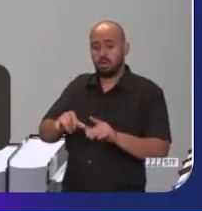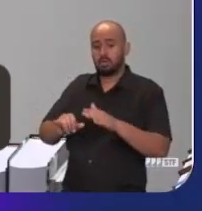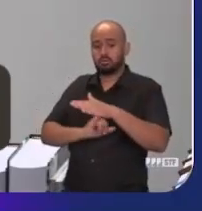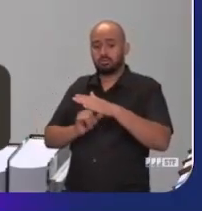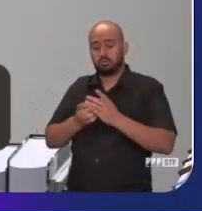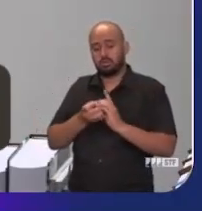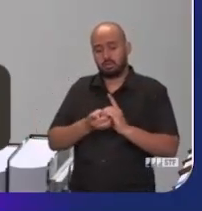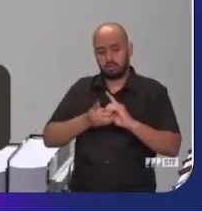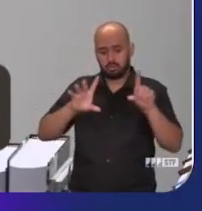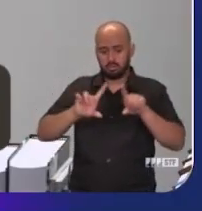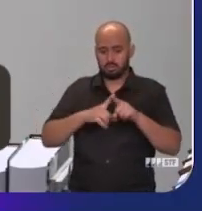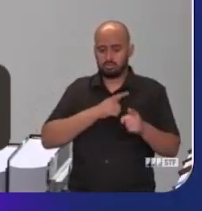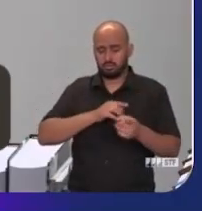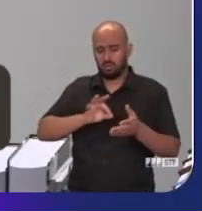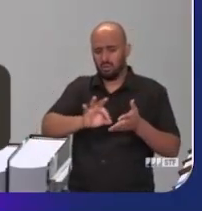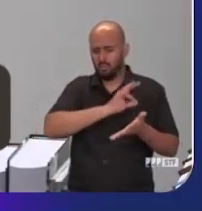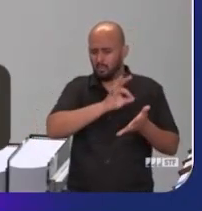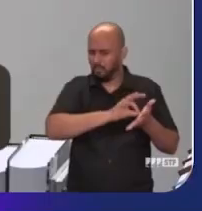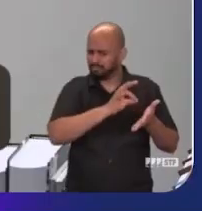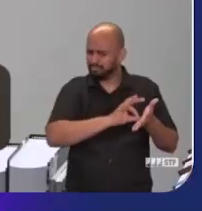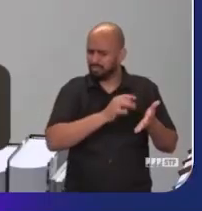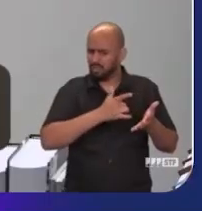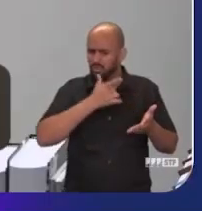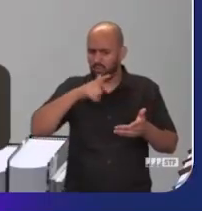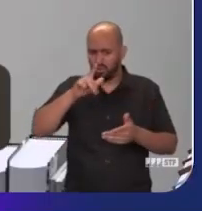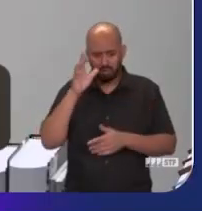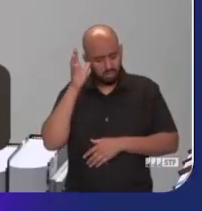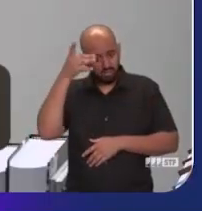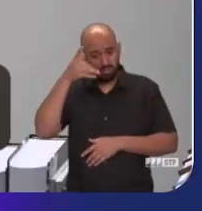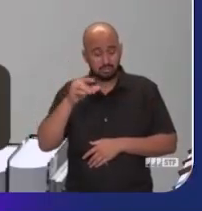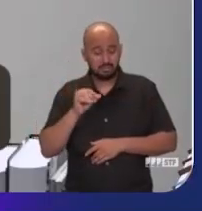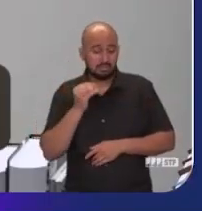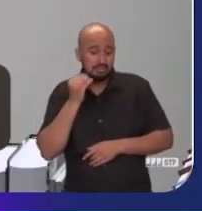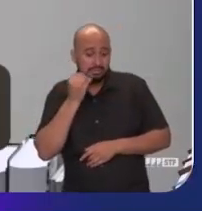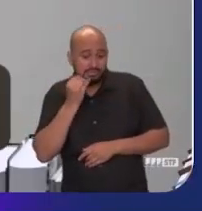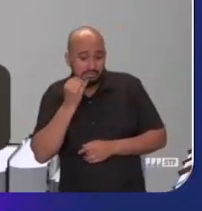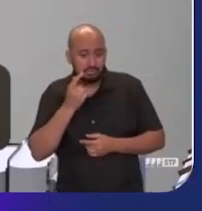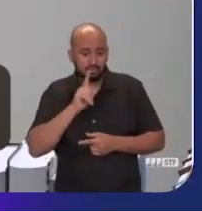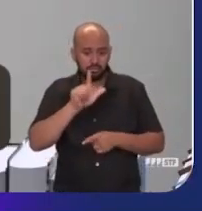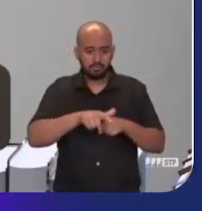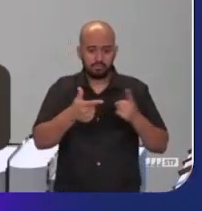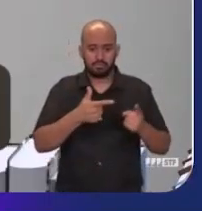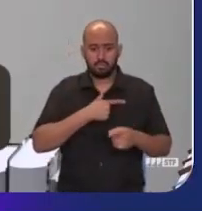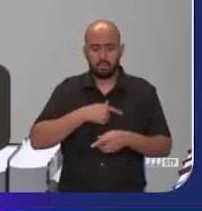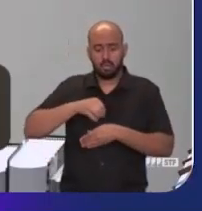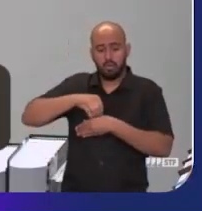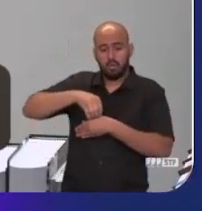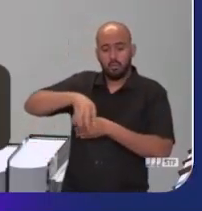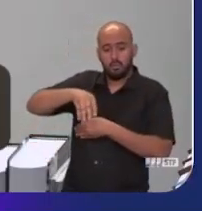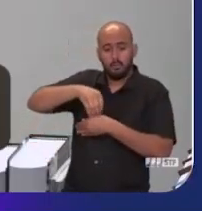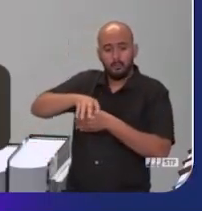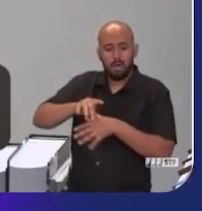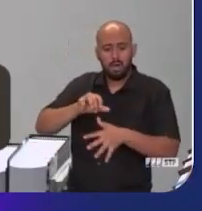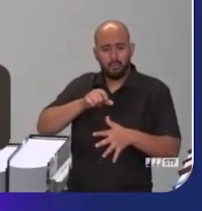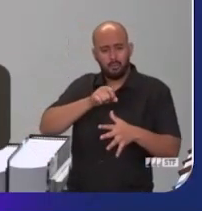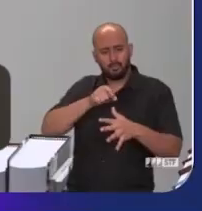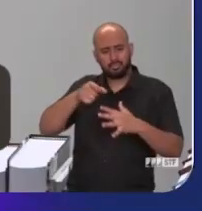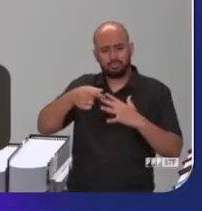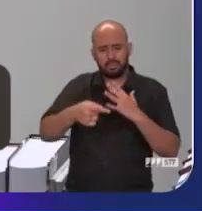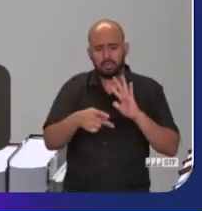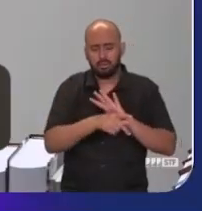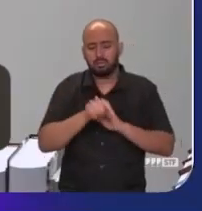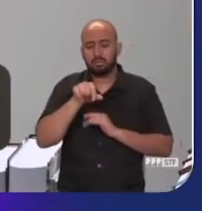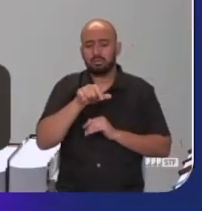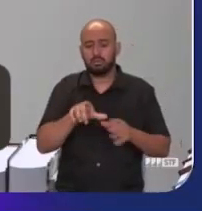registrou, entre outras ações realizadas ou intentadas, as campanhas de desinformação levadas a cabo pelo grupo,